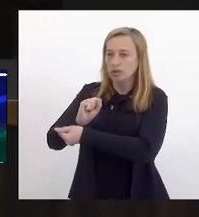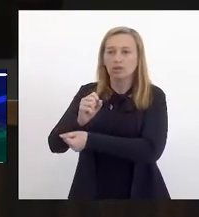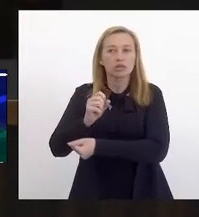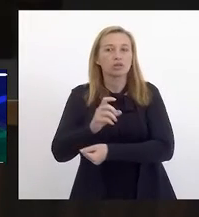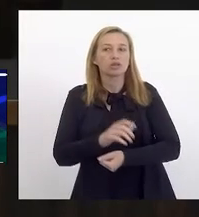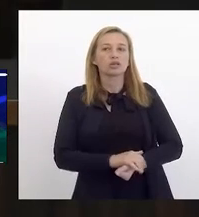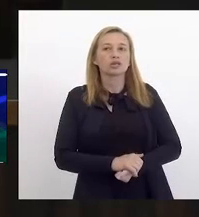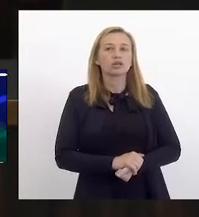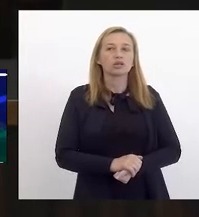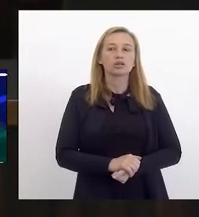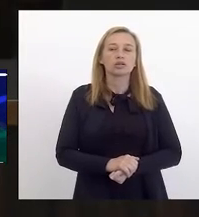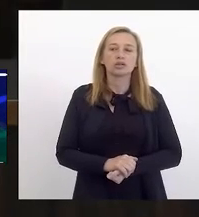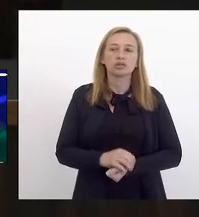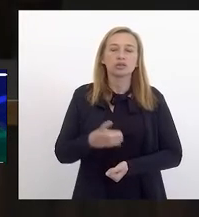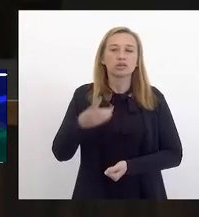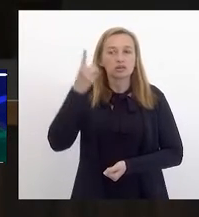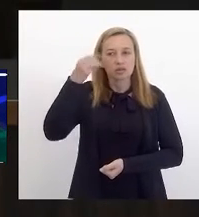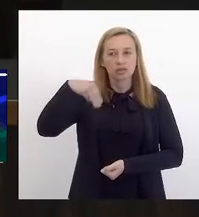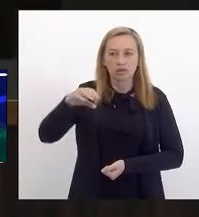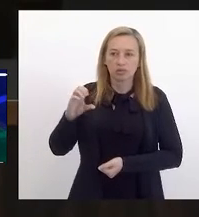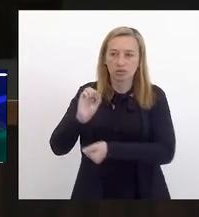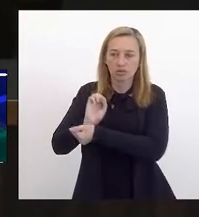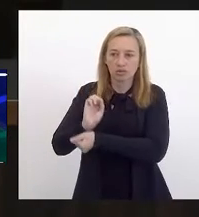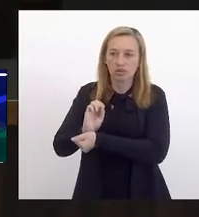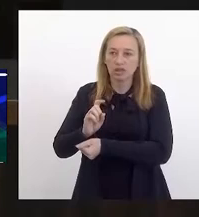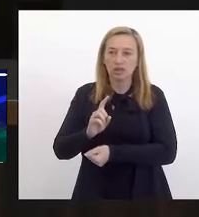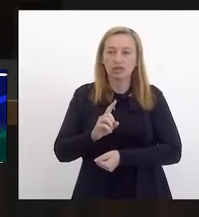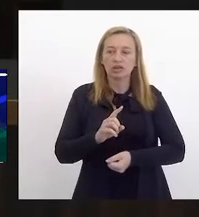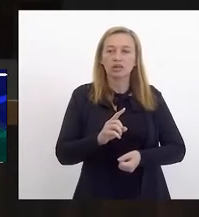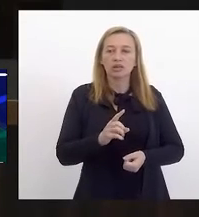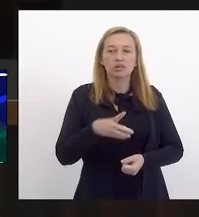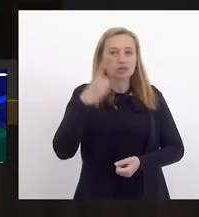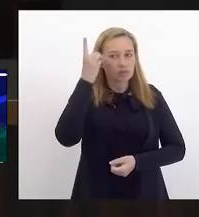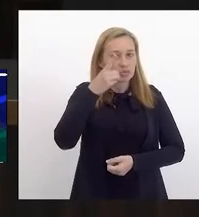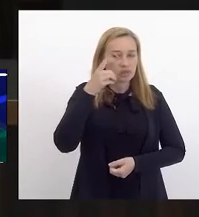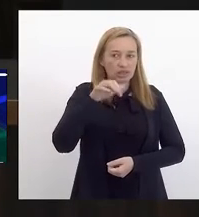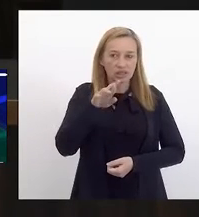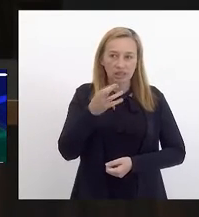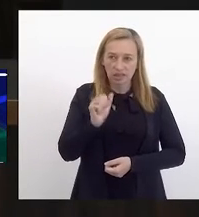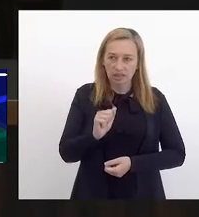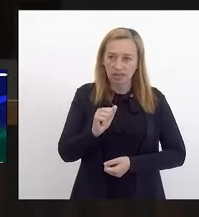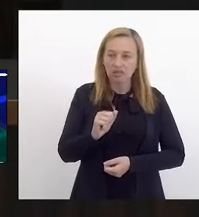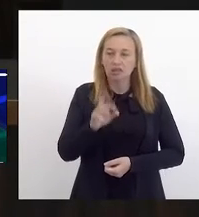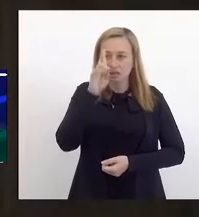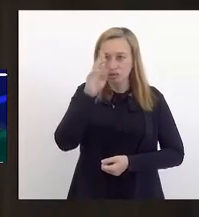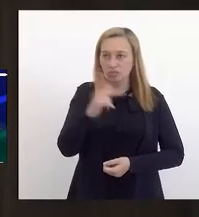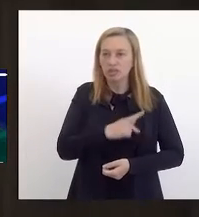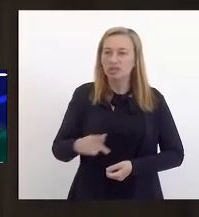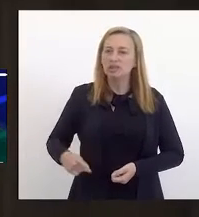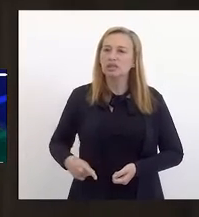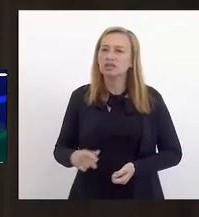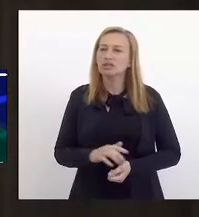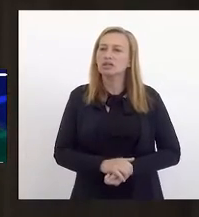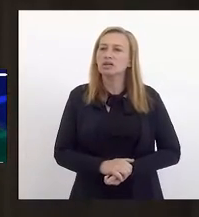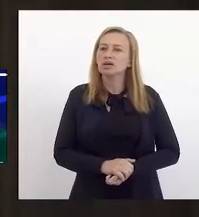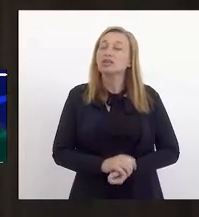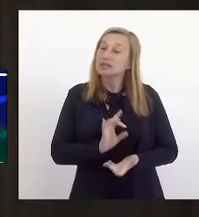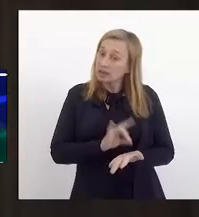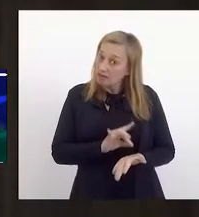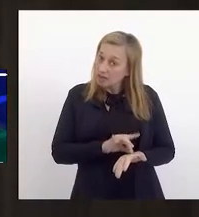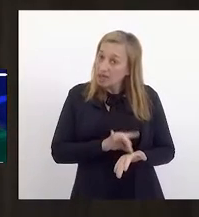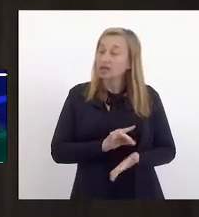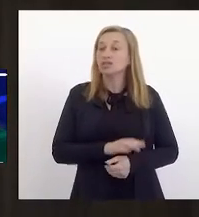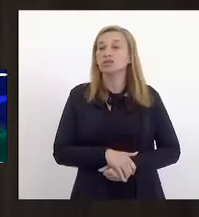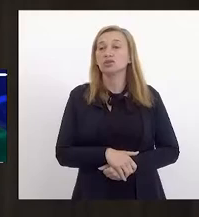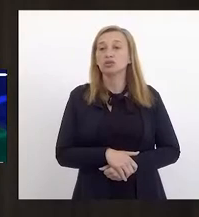apenas um pouquinho, deputado Casmin. Deputada autora do projeto, deputada Altriana Baltazar. Presidente, na